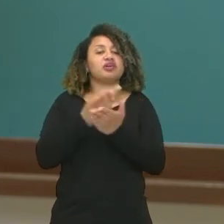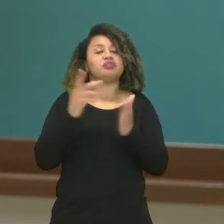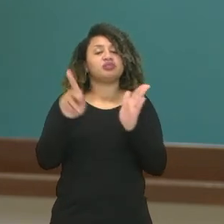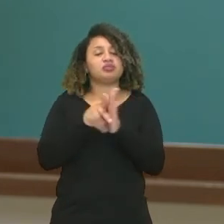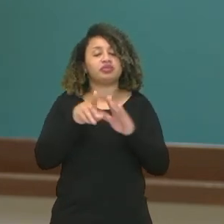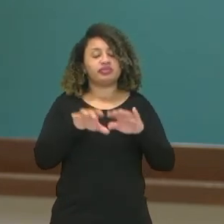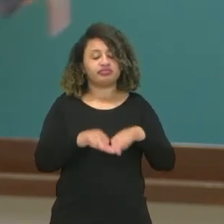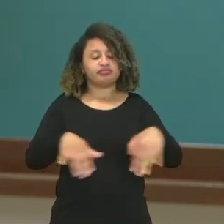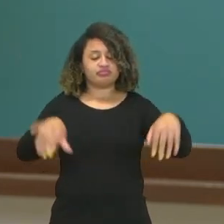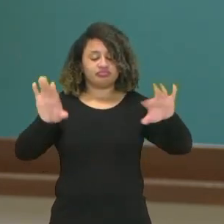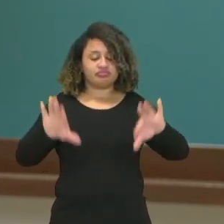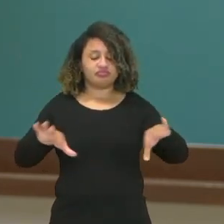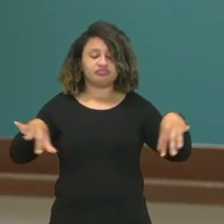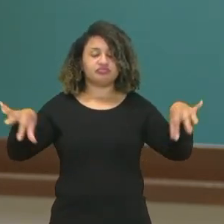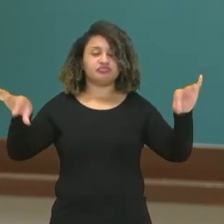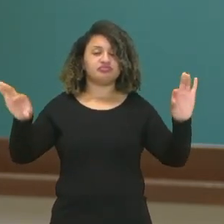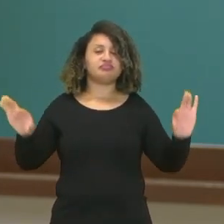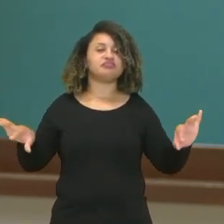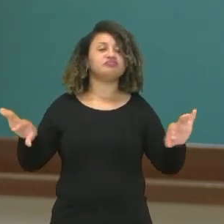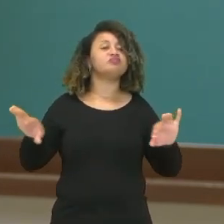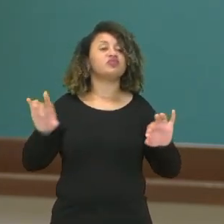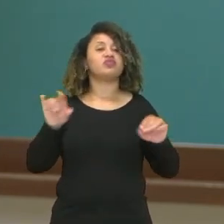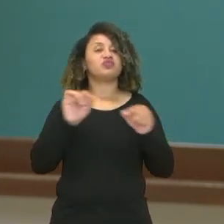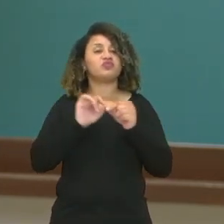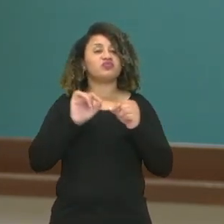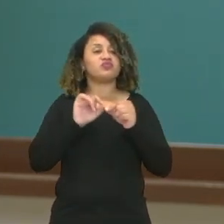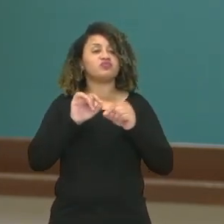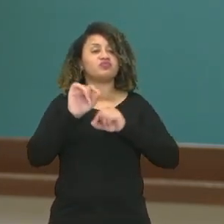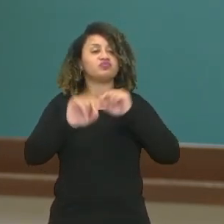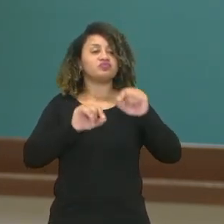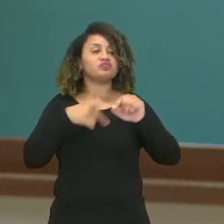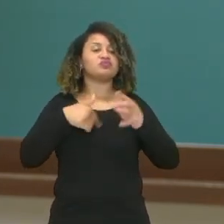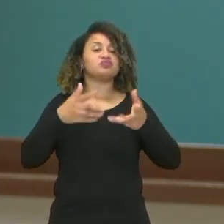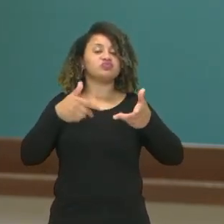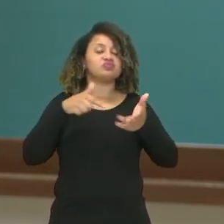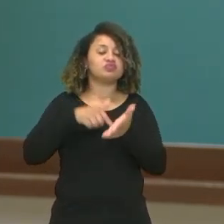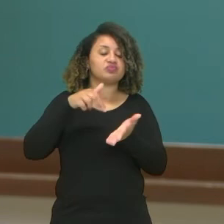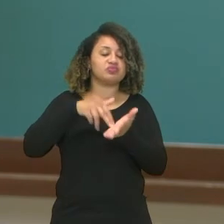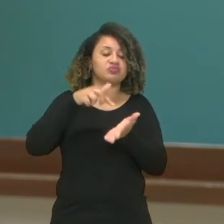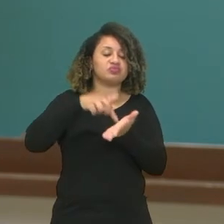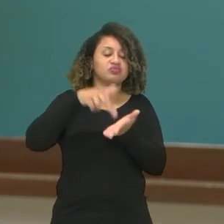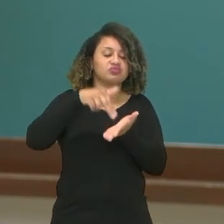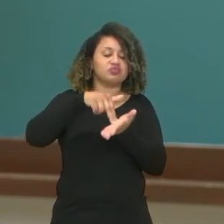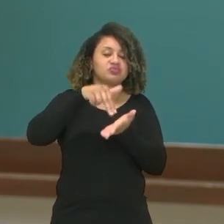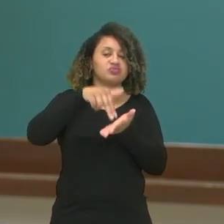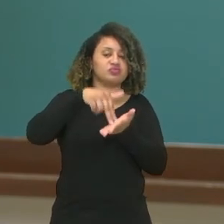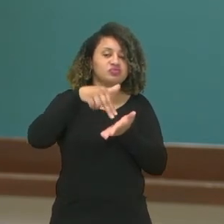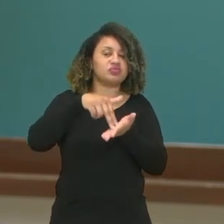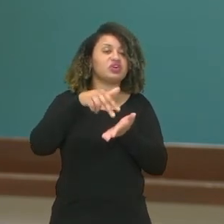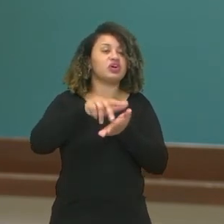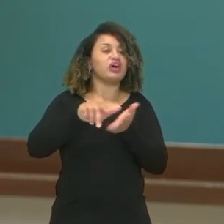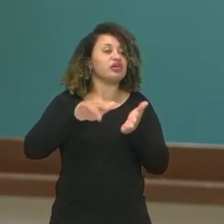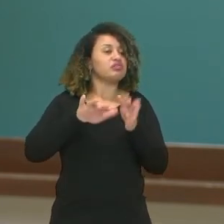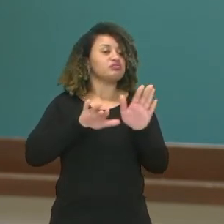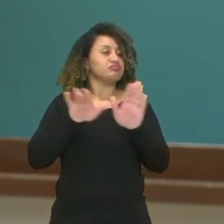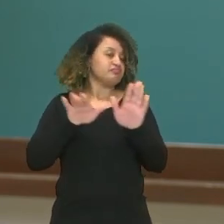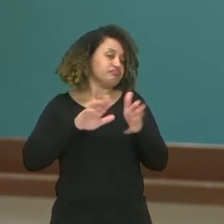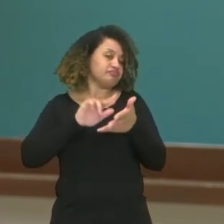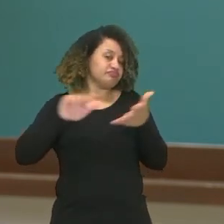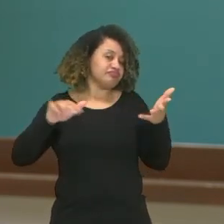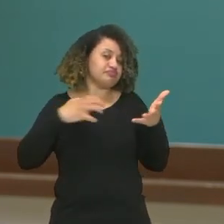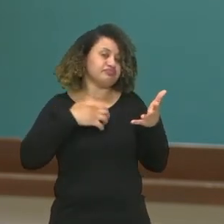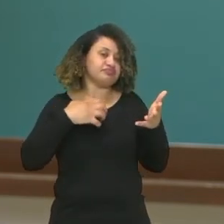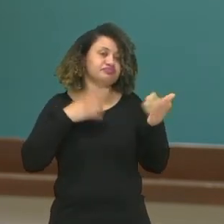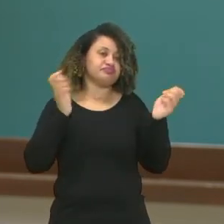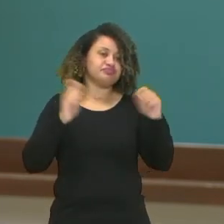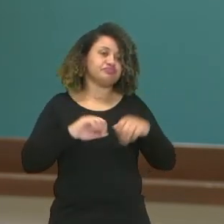abre ela fica montadinha no chão. Né? Você faz movimentos de agilidade com os dois pés juntos, enfim, um pé dentro, um fora, enfim.